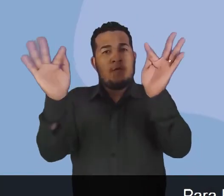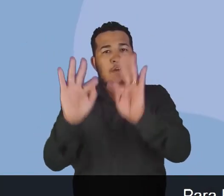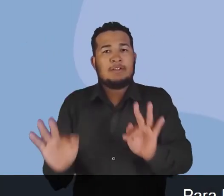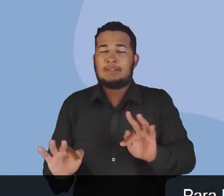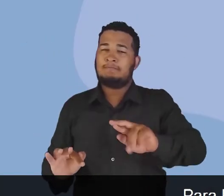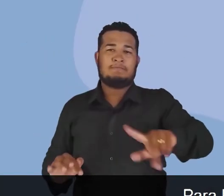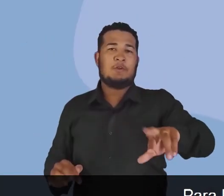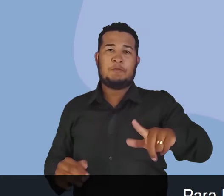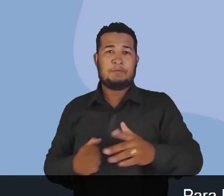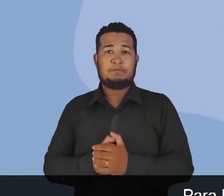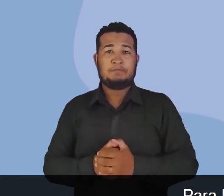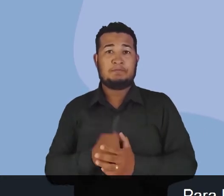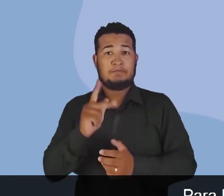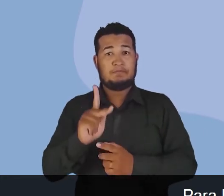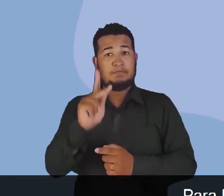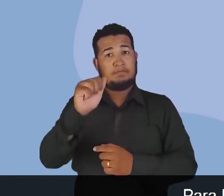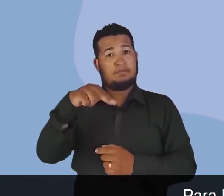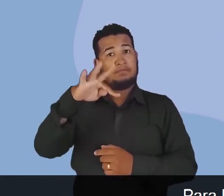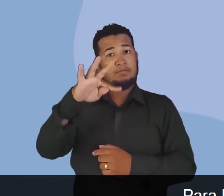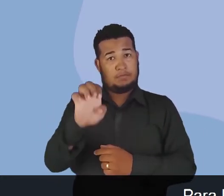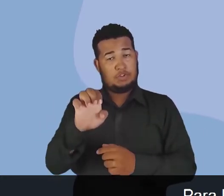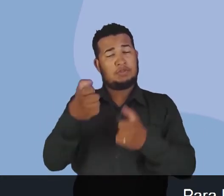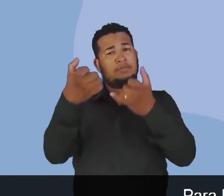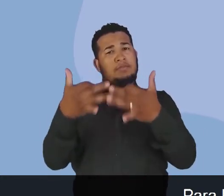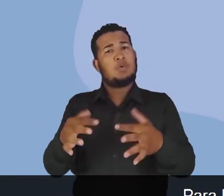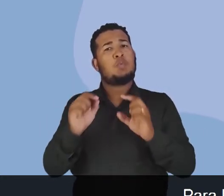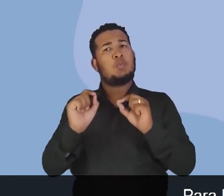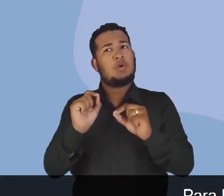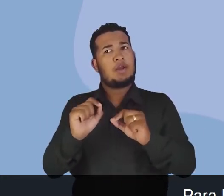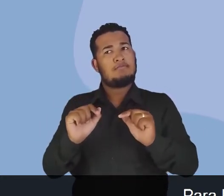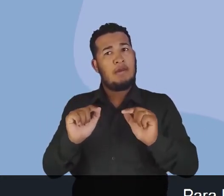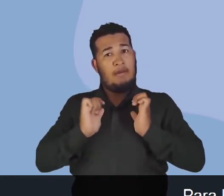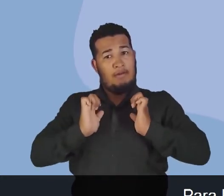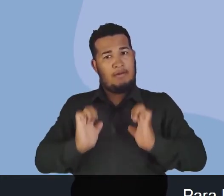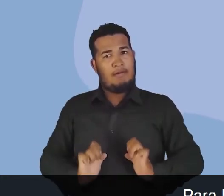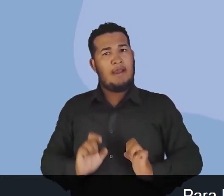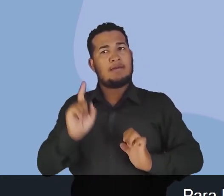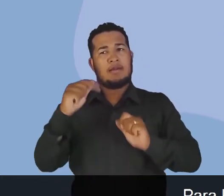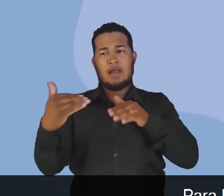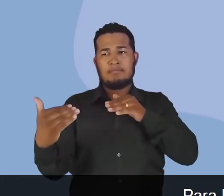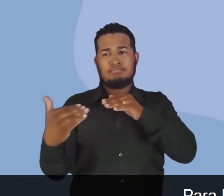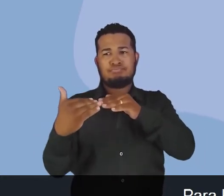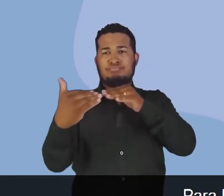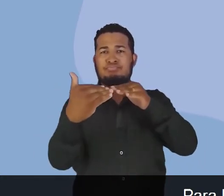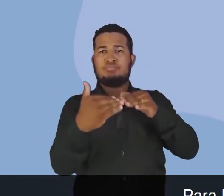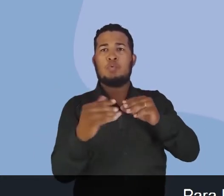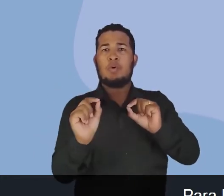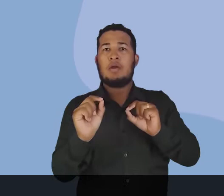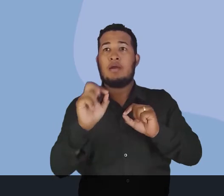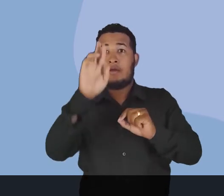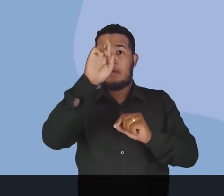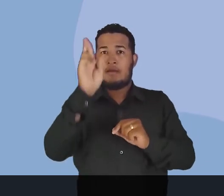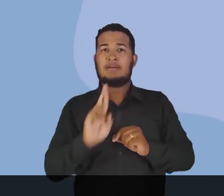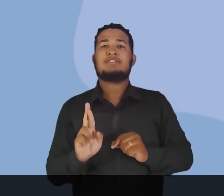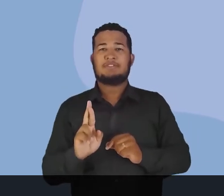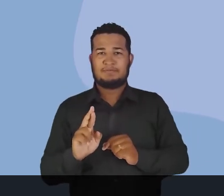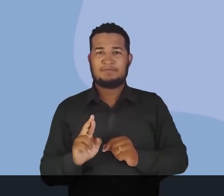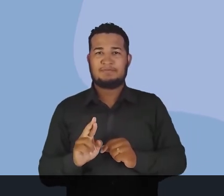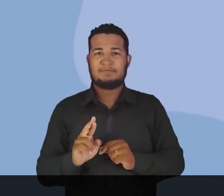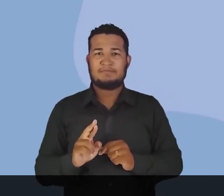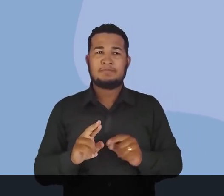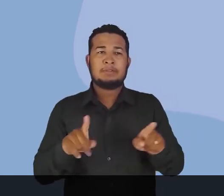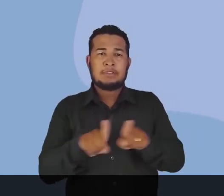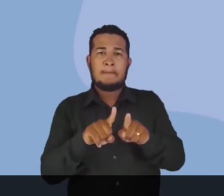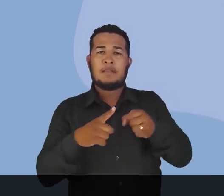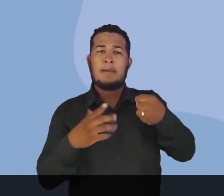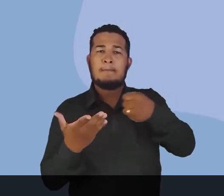Para Kant, a ação ética é aquela que está de acordo com a razão e aquela que está